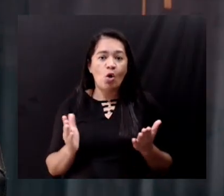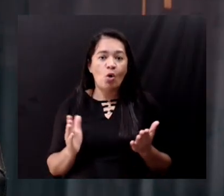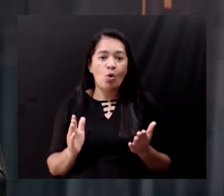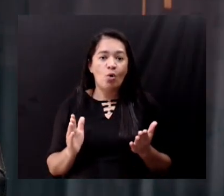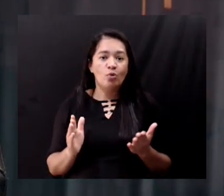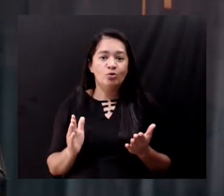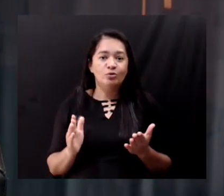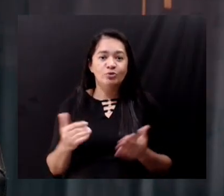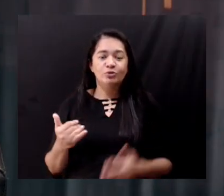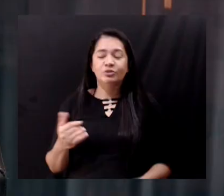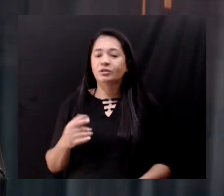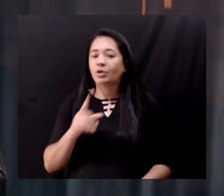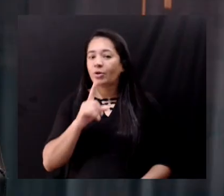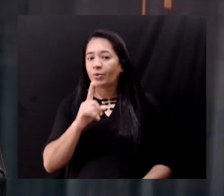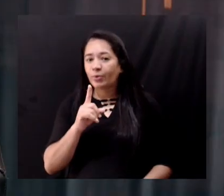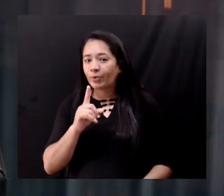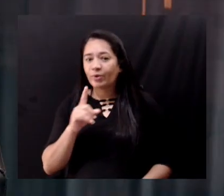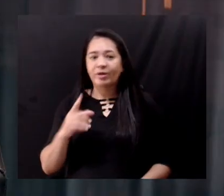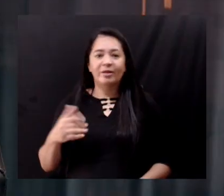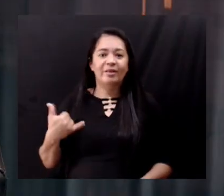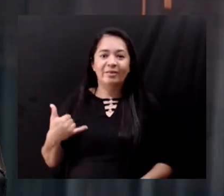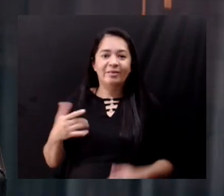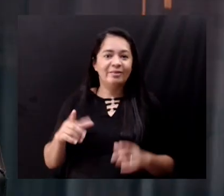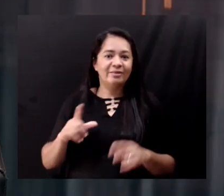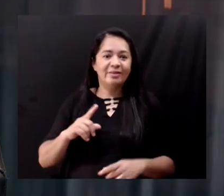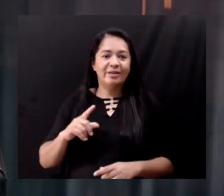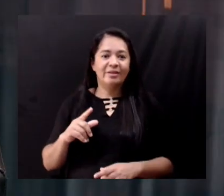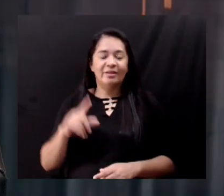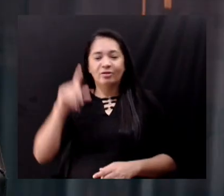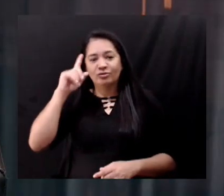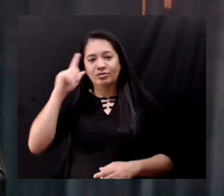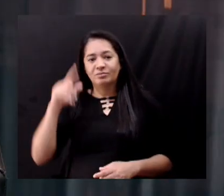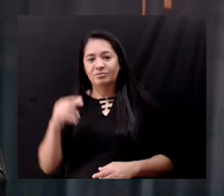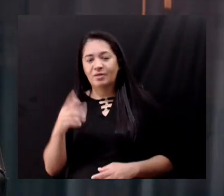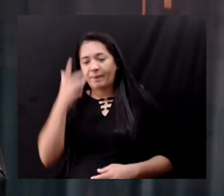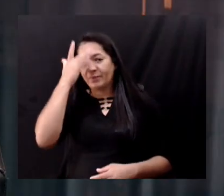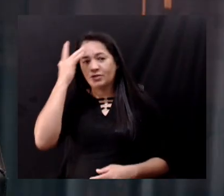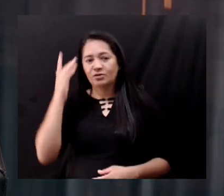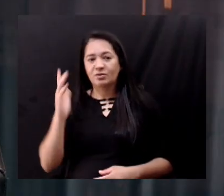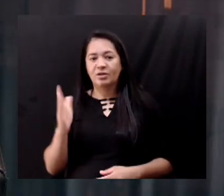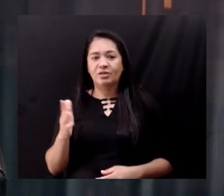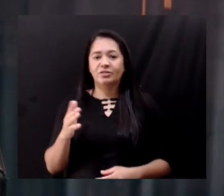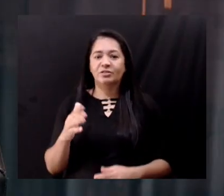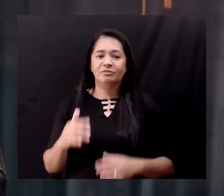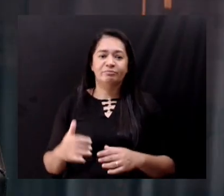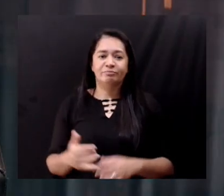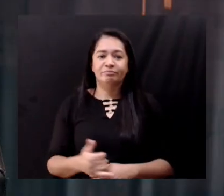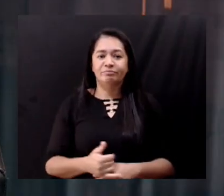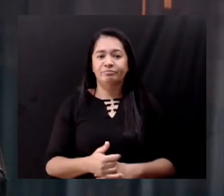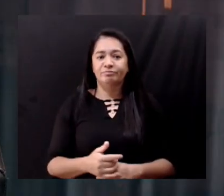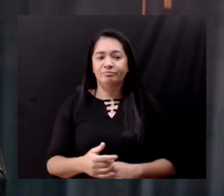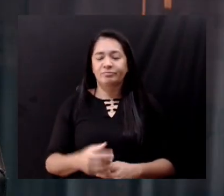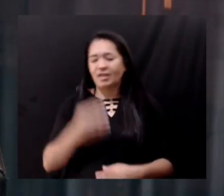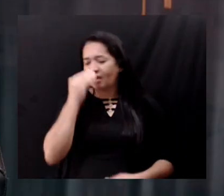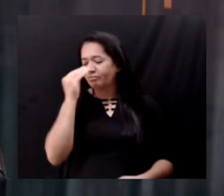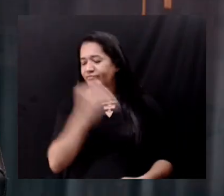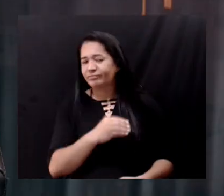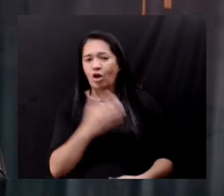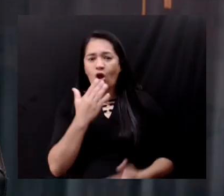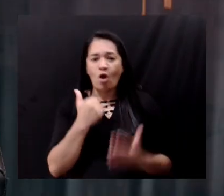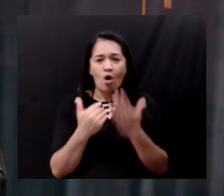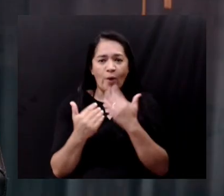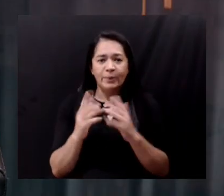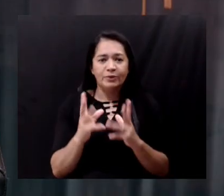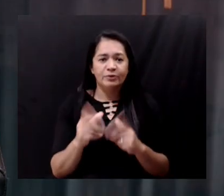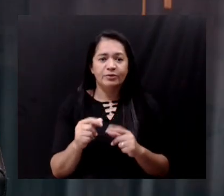Não vale. E aí, no primeiro deslize, a pessoa acha que já estragou tudo. E aí ela desiste, sendo que na verdade aconteceu alguma coisa, o